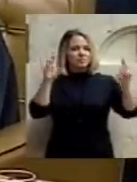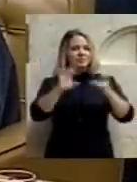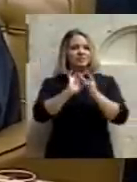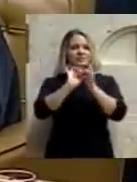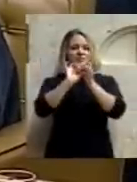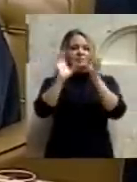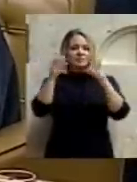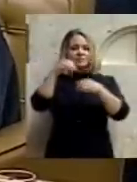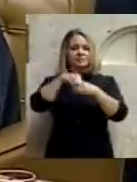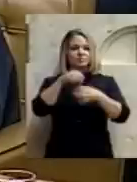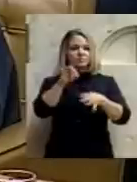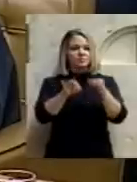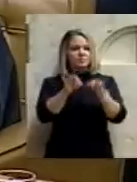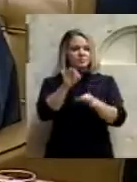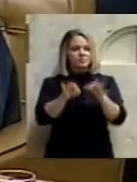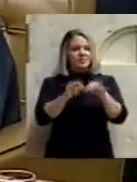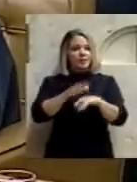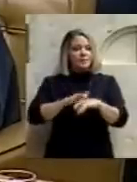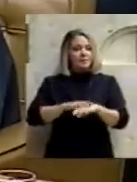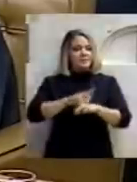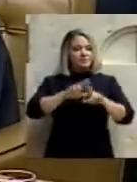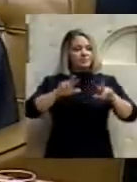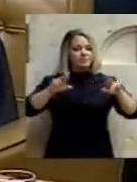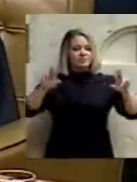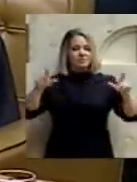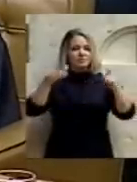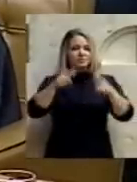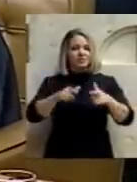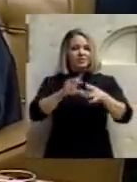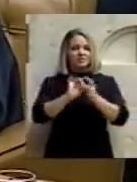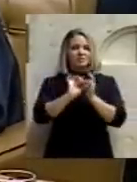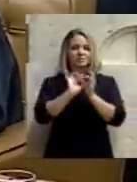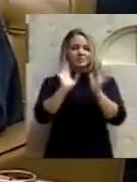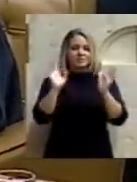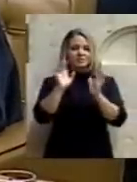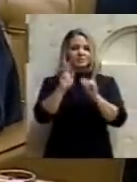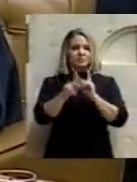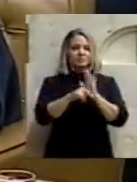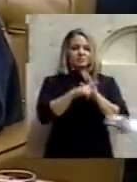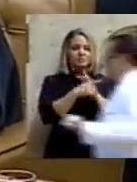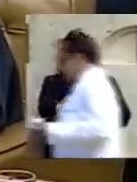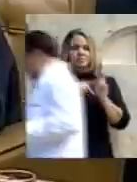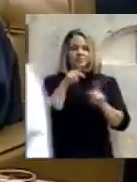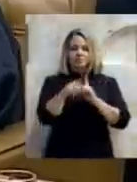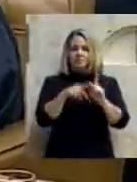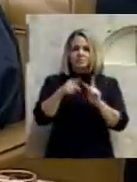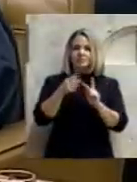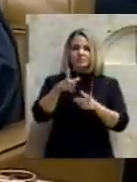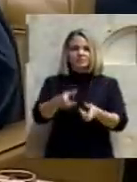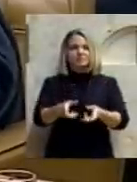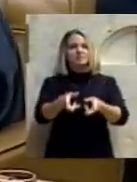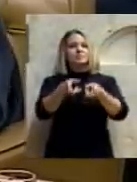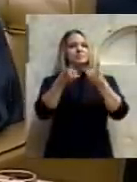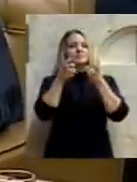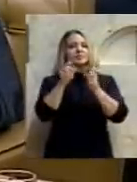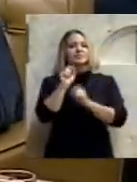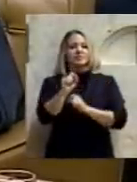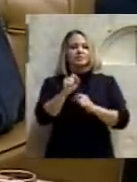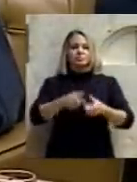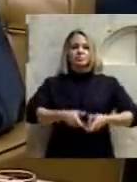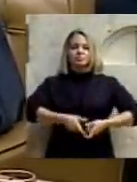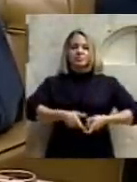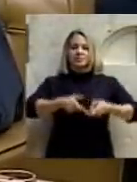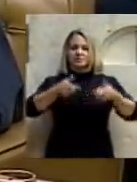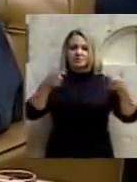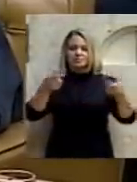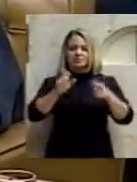dos tribunais, que nas mais bem estabelecidas democracias liberais se observa indubitavelmente o